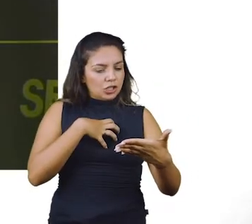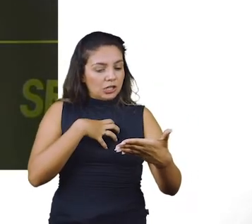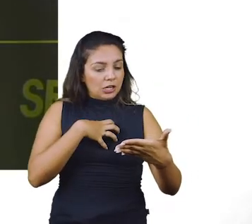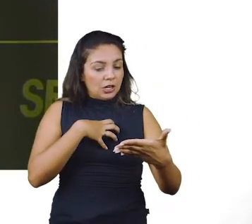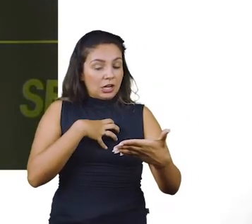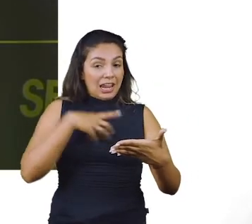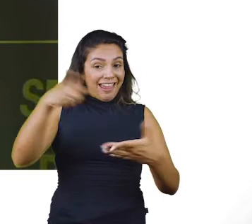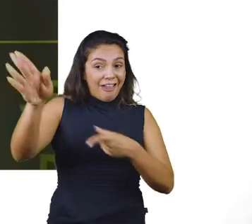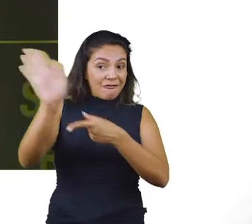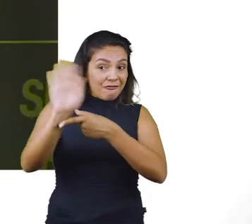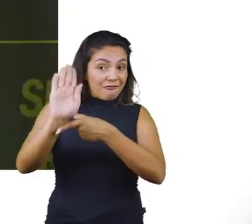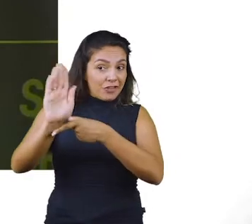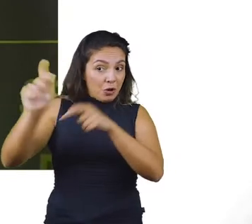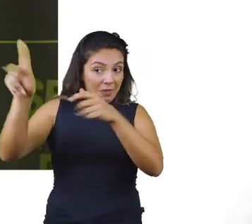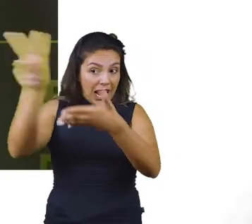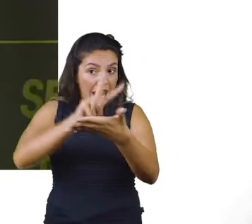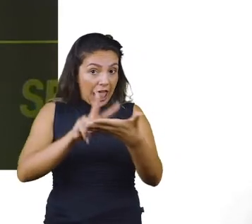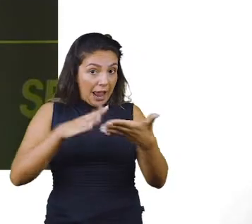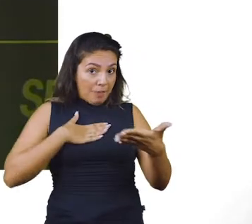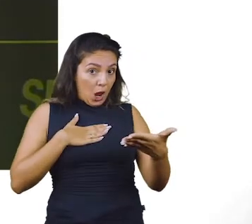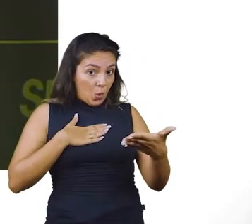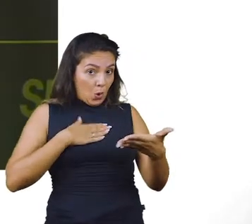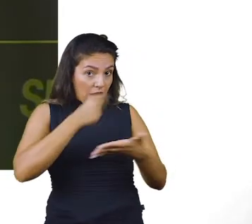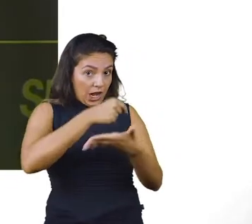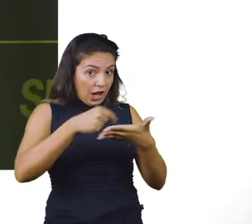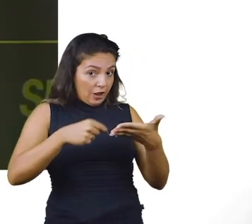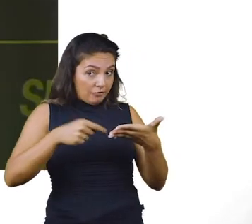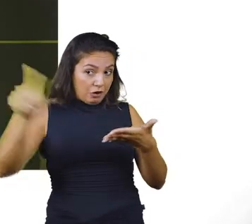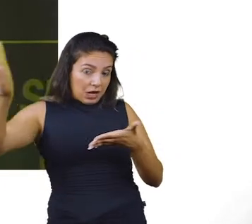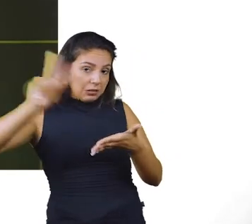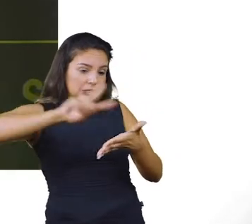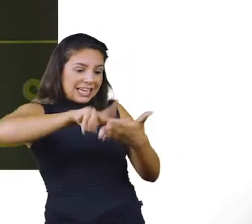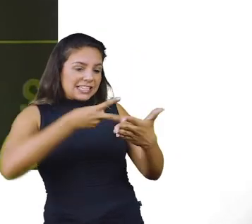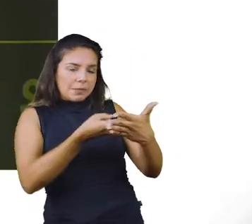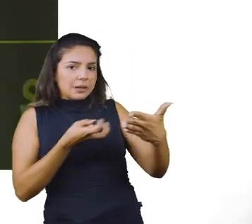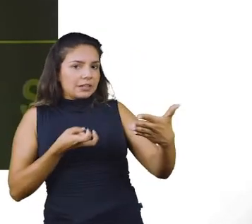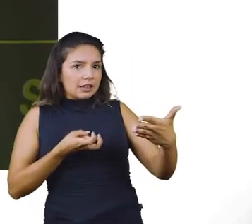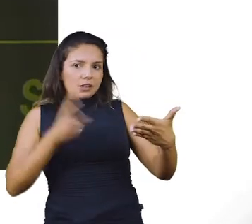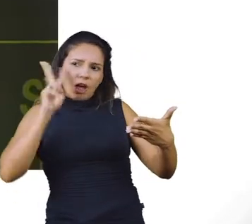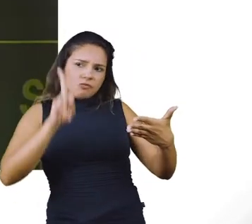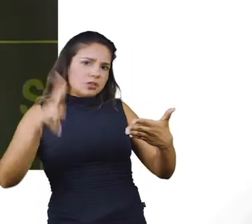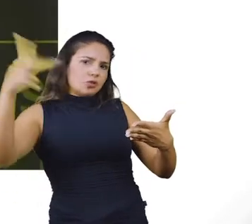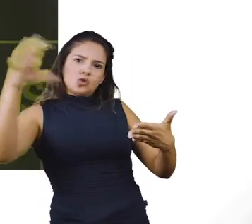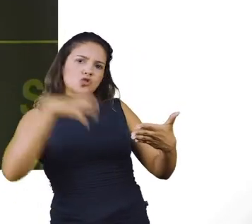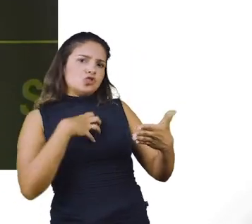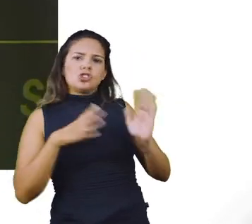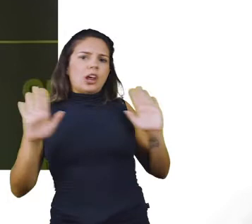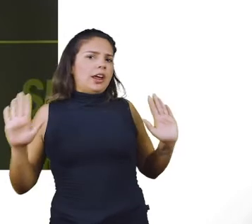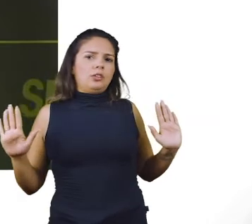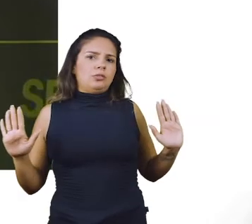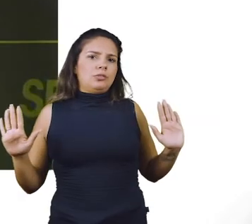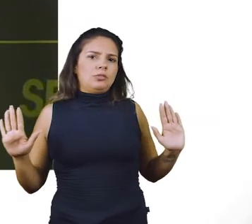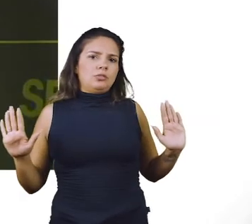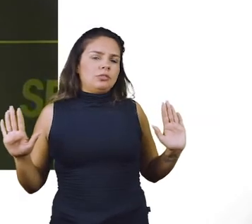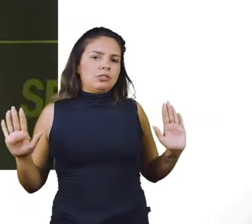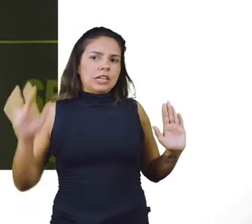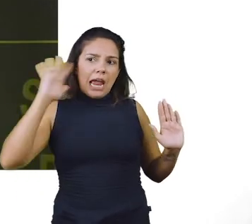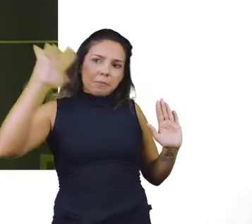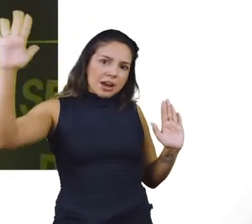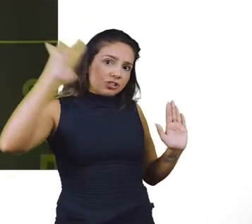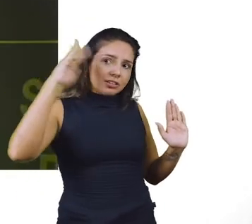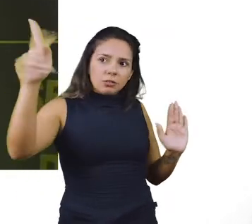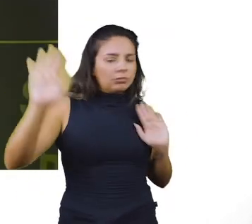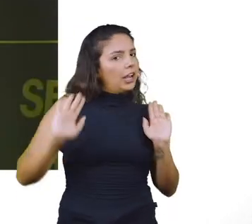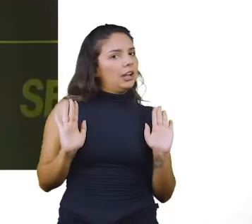que o cineasta vai ter sobre o meu livro é outra. É uma outra visão, é uma outra viagem, não é? Então,